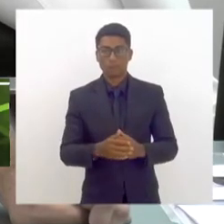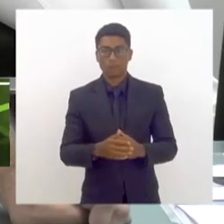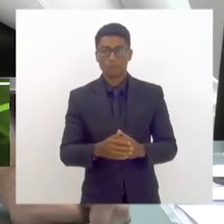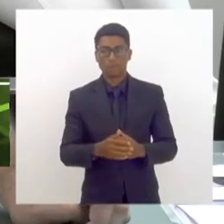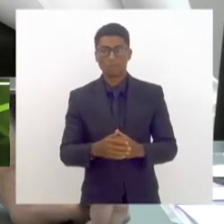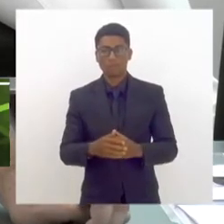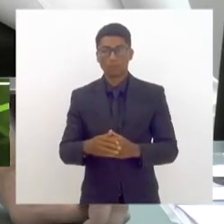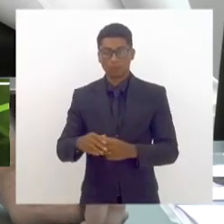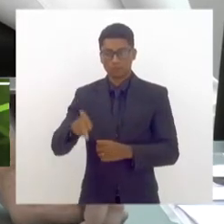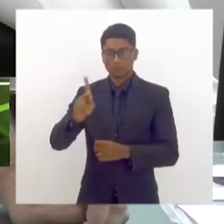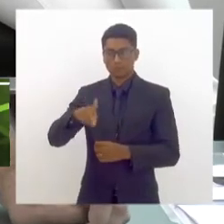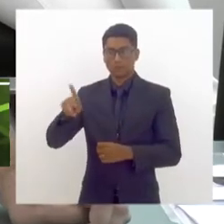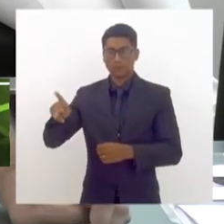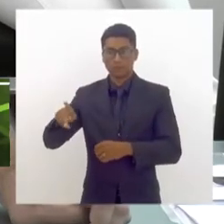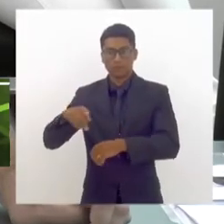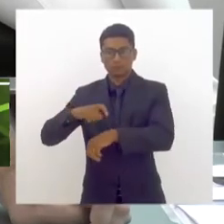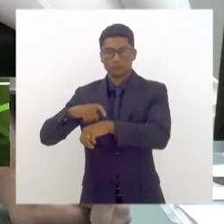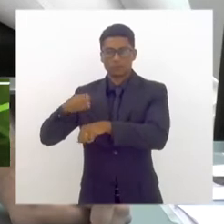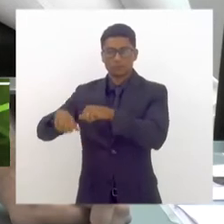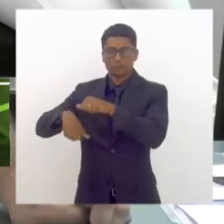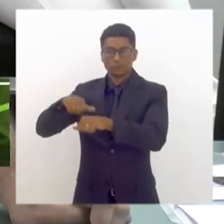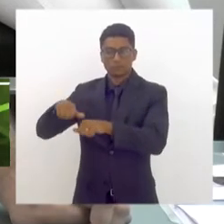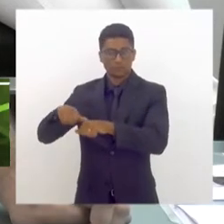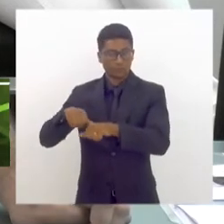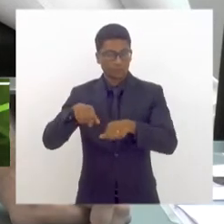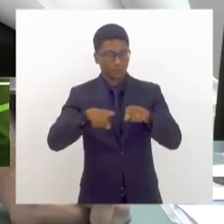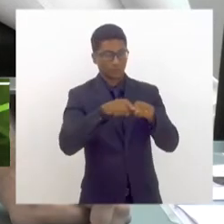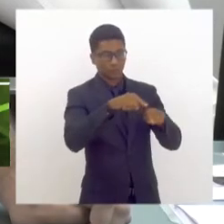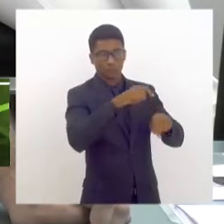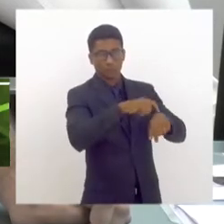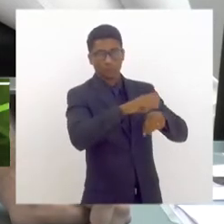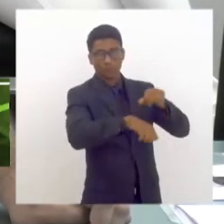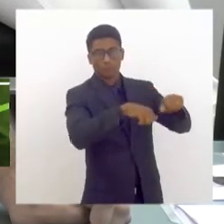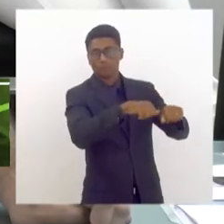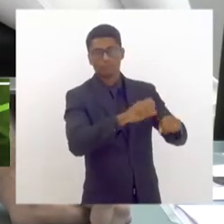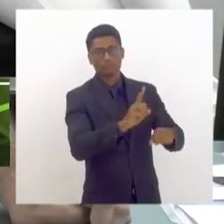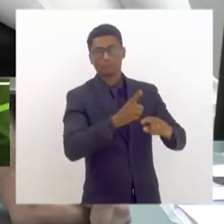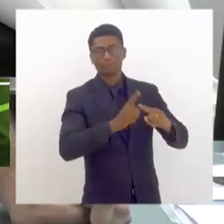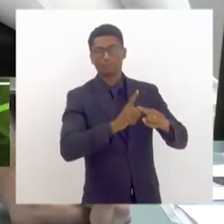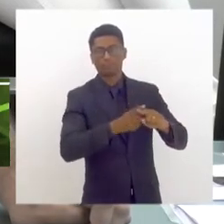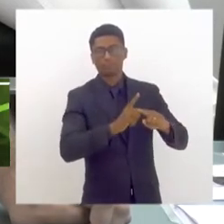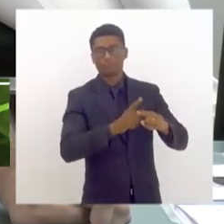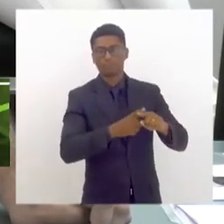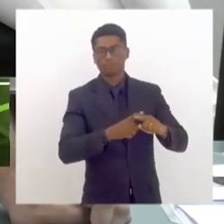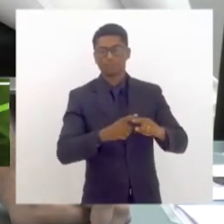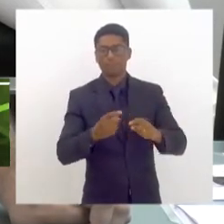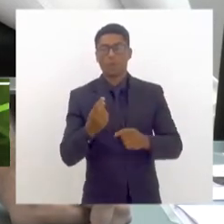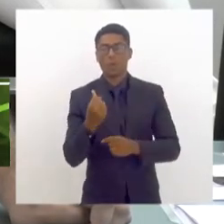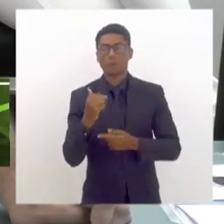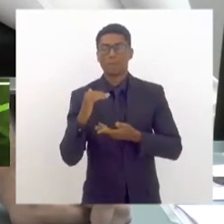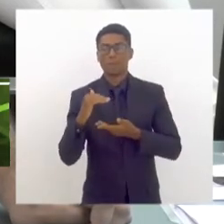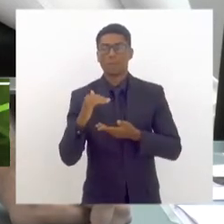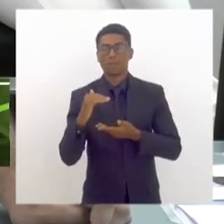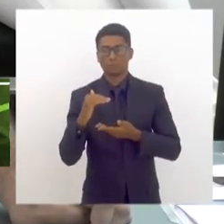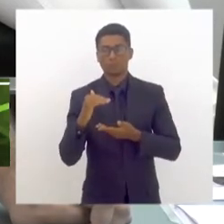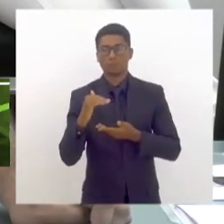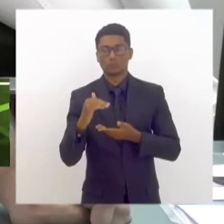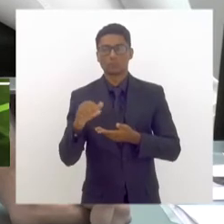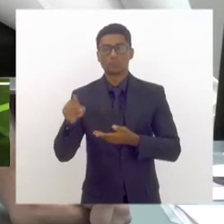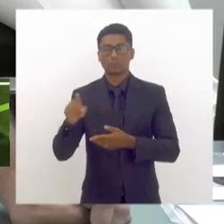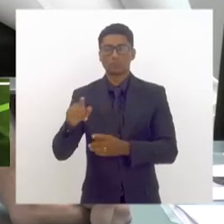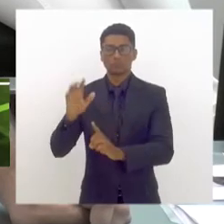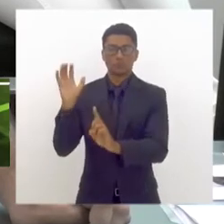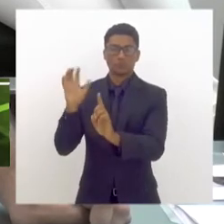docente, por uma questão orçamentária, porque o impacto com a transformação docente é muito grande, e de inspetores não, porque são